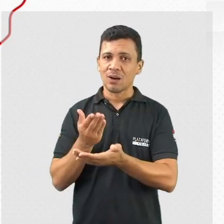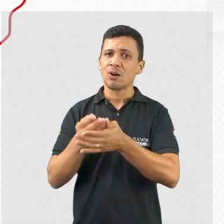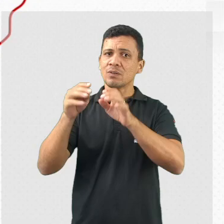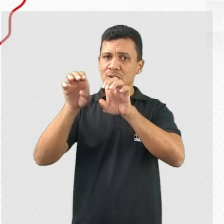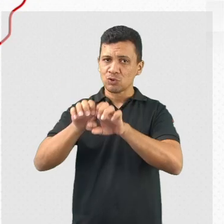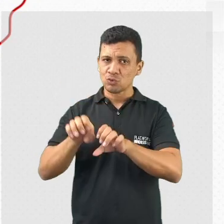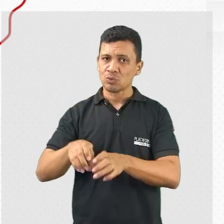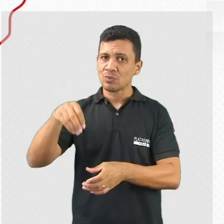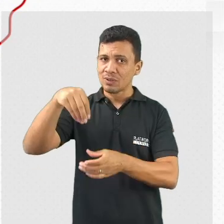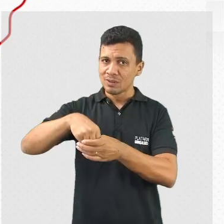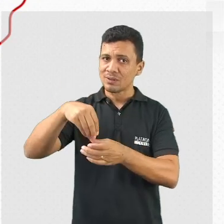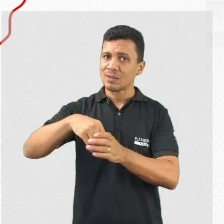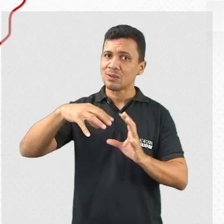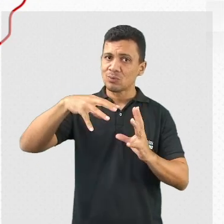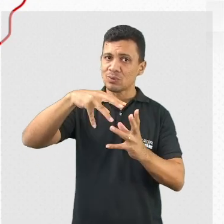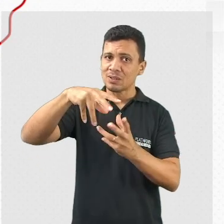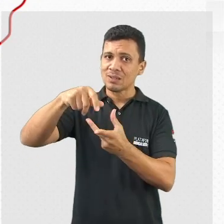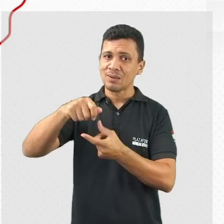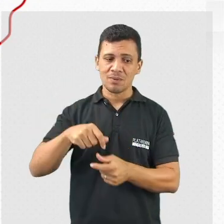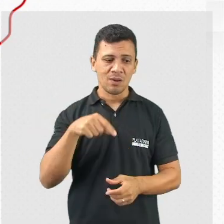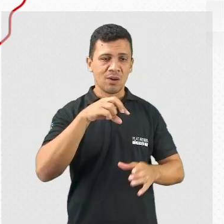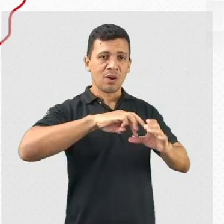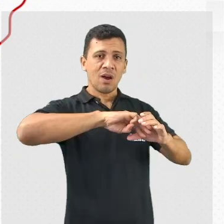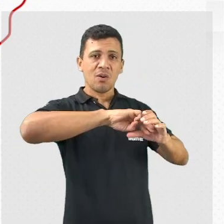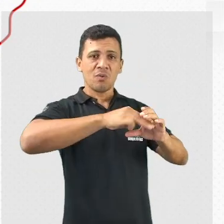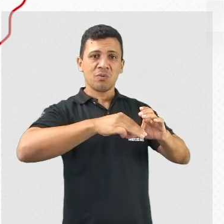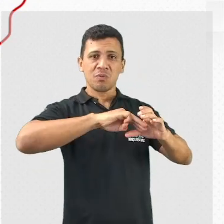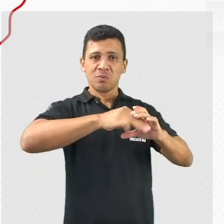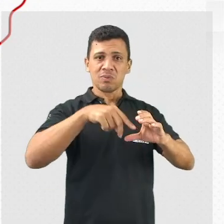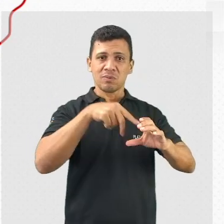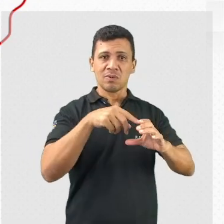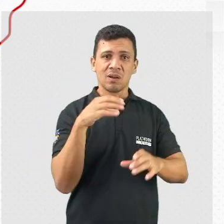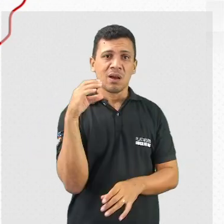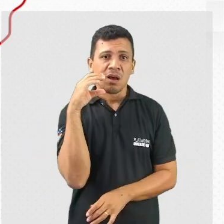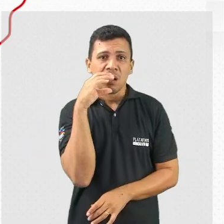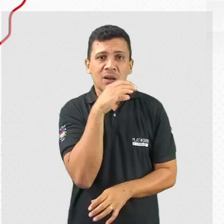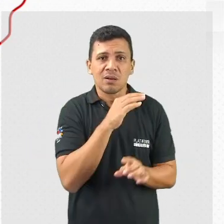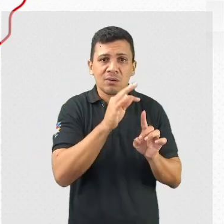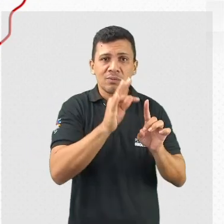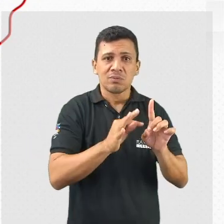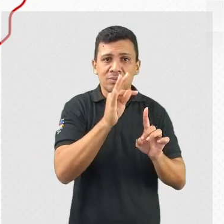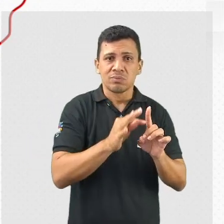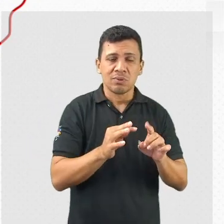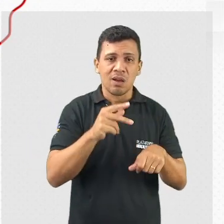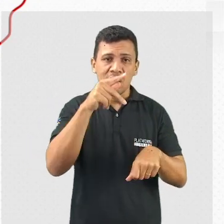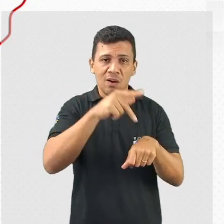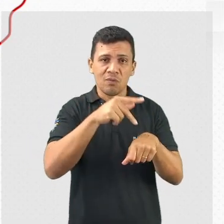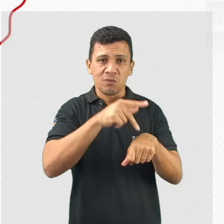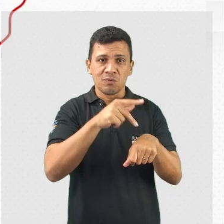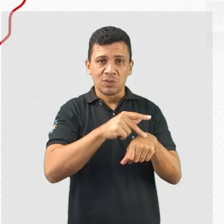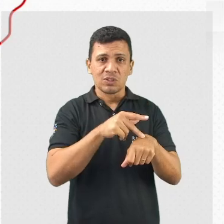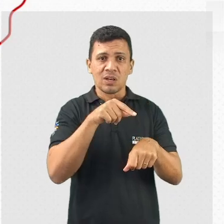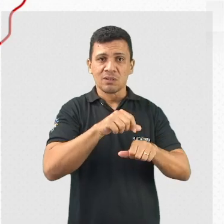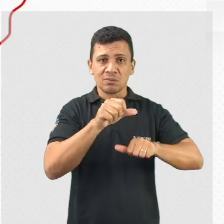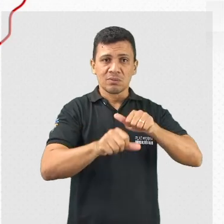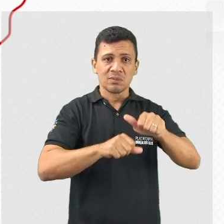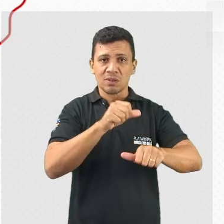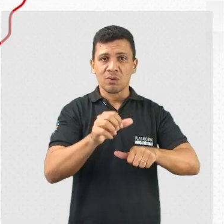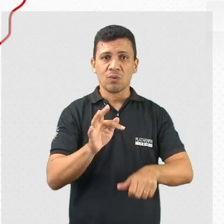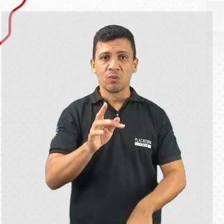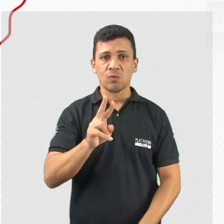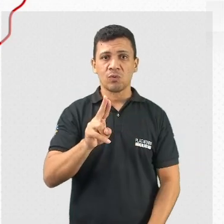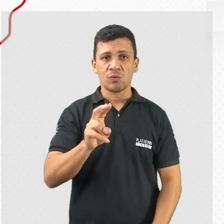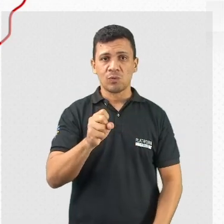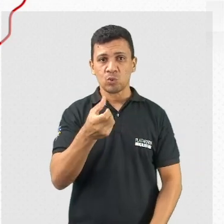a gente falou sobre o manto que gera pressão interna devido à temperatura e pressão. As rochas que vão estar em estado de fusão, vão estar em estado líquido e